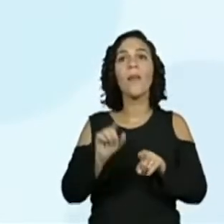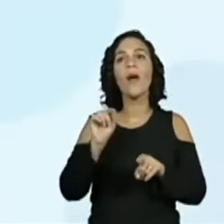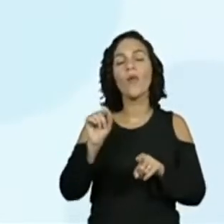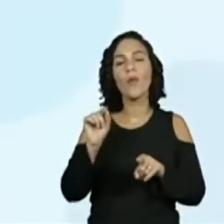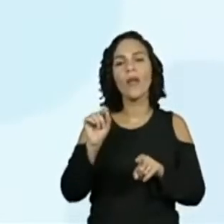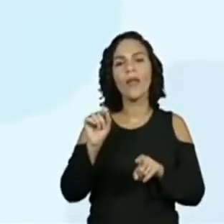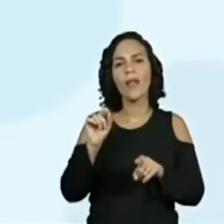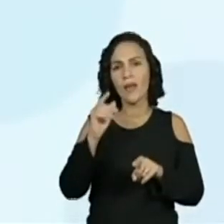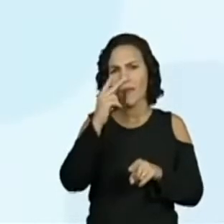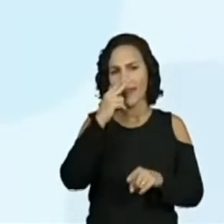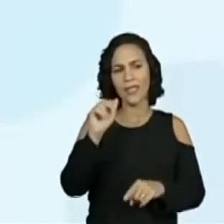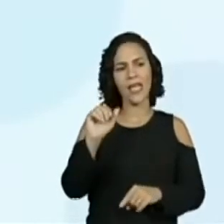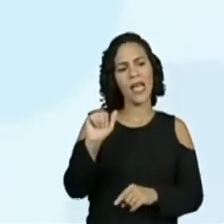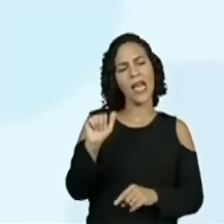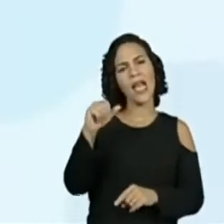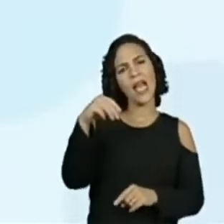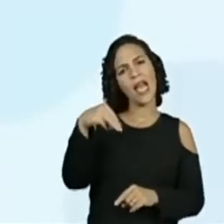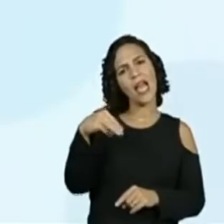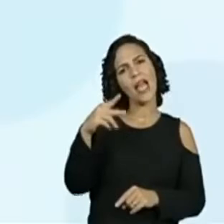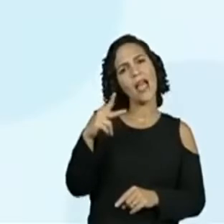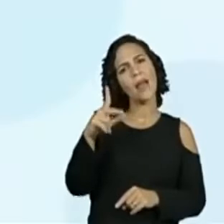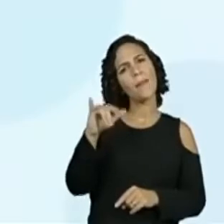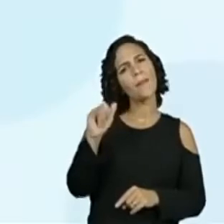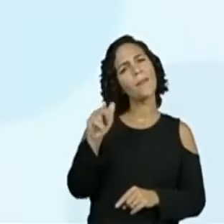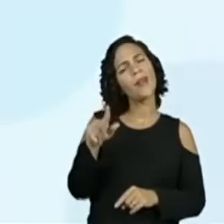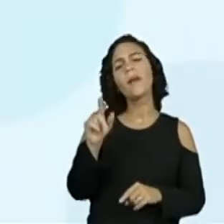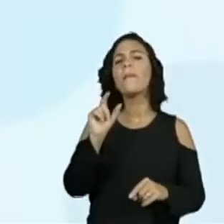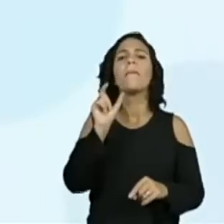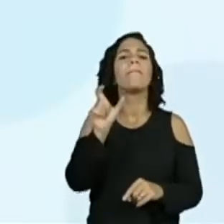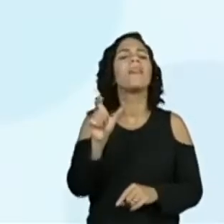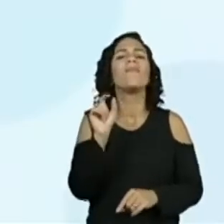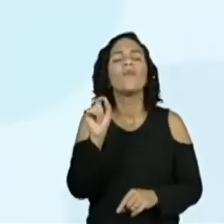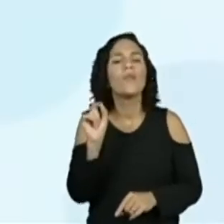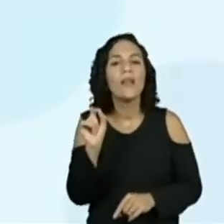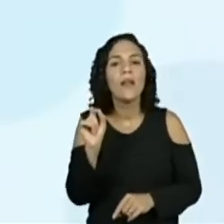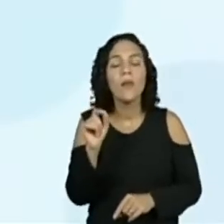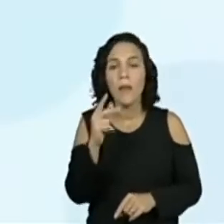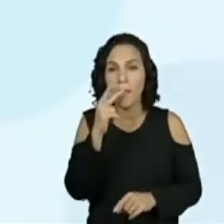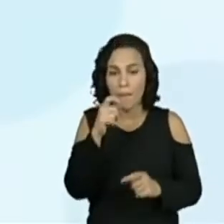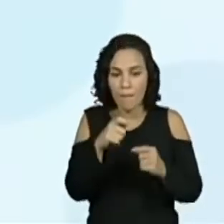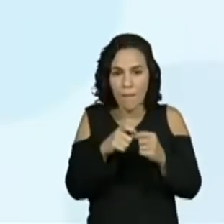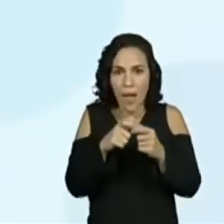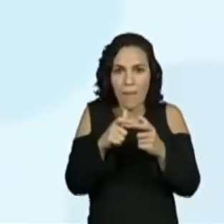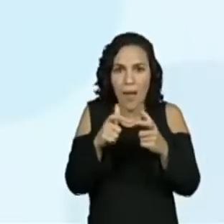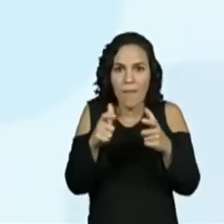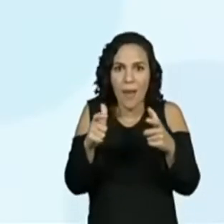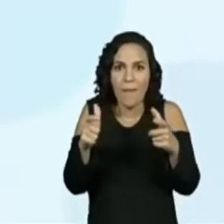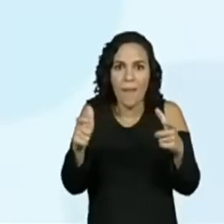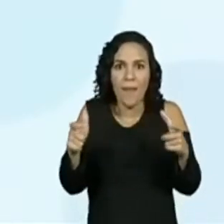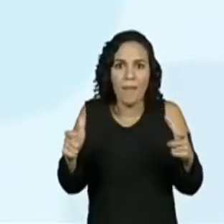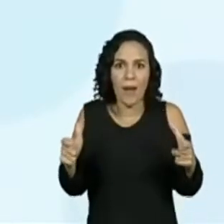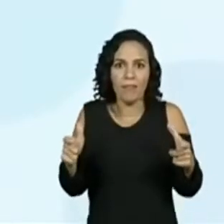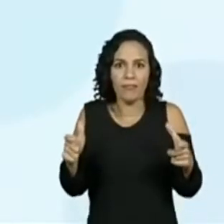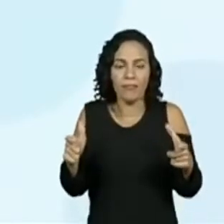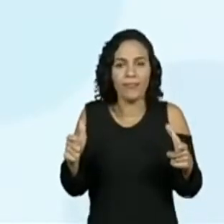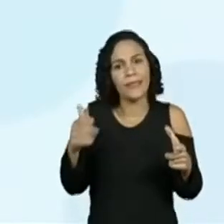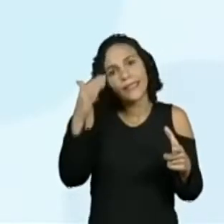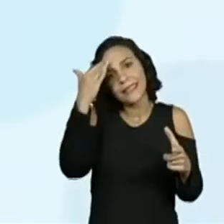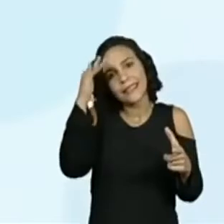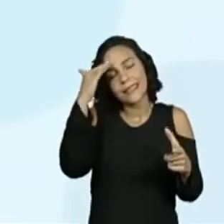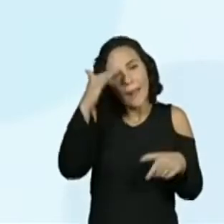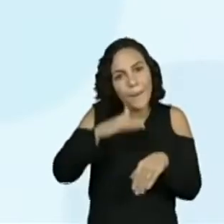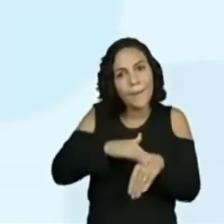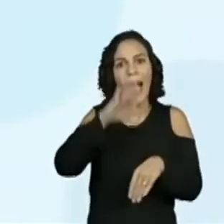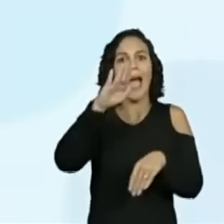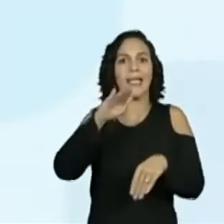ampliar. Por que não pensar nessas duas palavrinhas que dá sentido a toda a nossa aula hoje, né? Aqui para vocês. Que eu